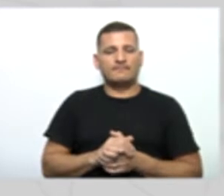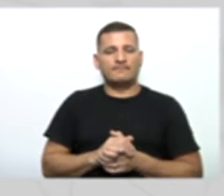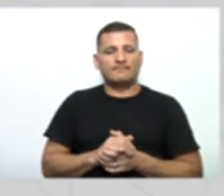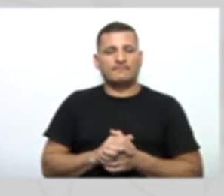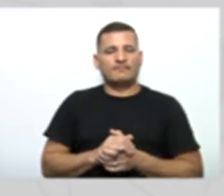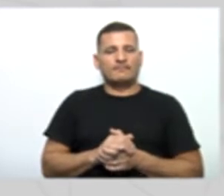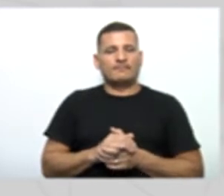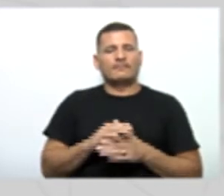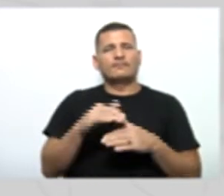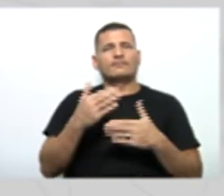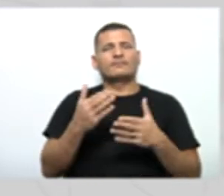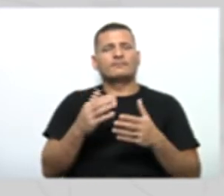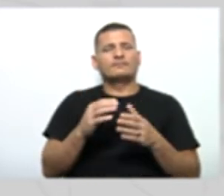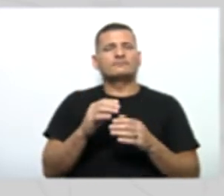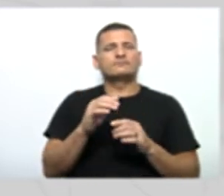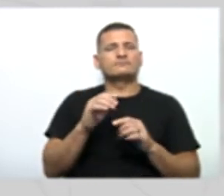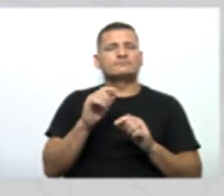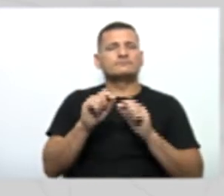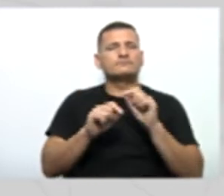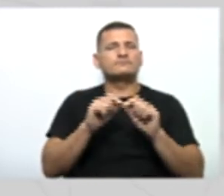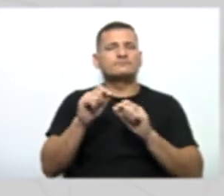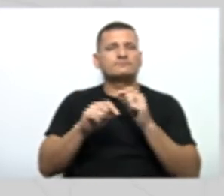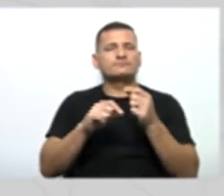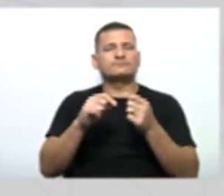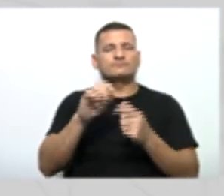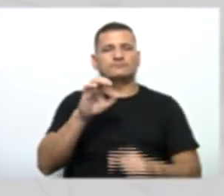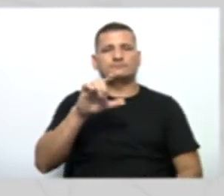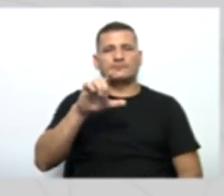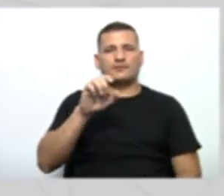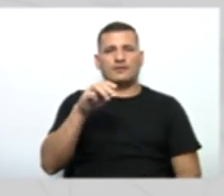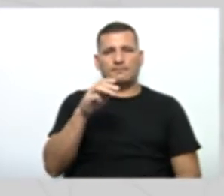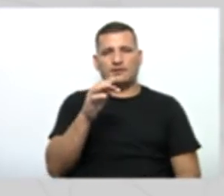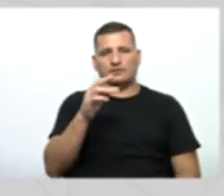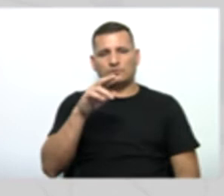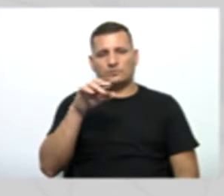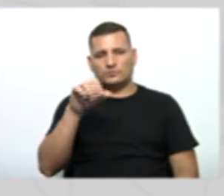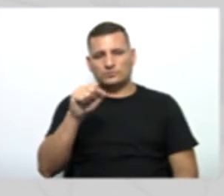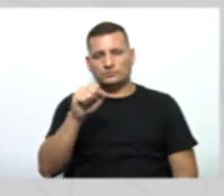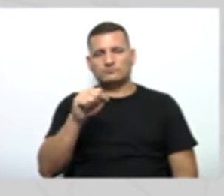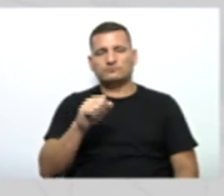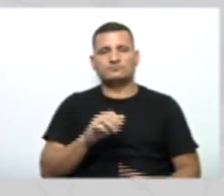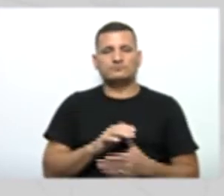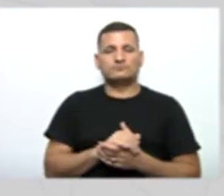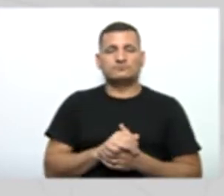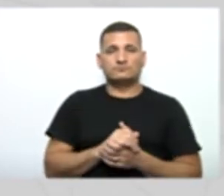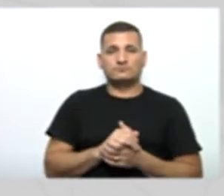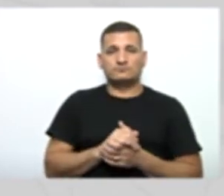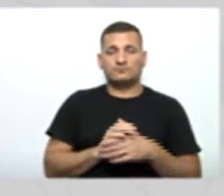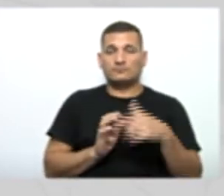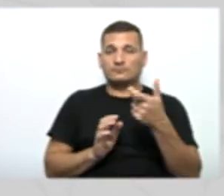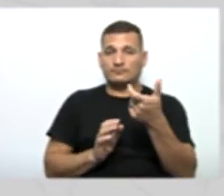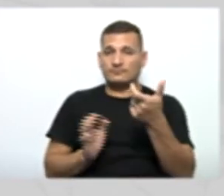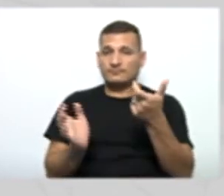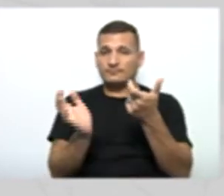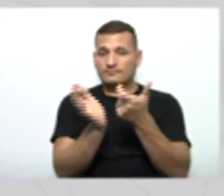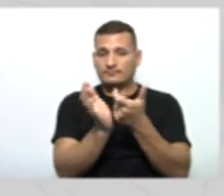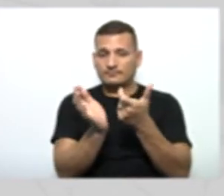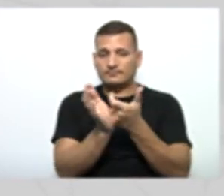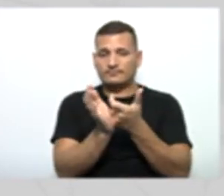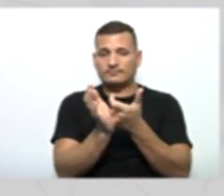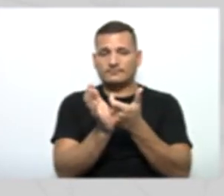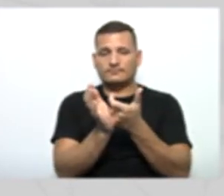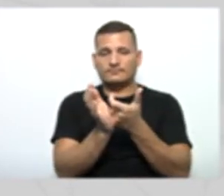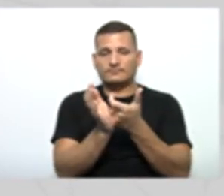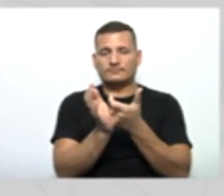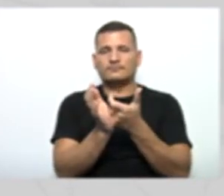quem são os elementos? Vejam bem, ó, ao modelar uma classe, devemos nos atentar aos elementos que